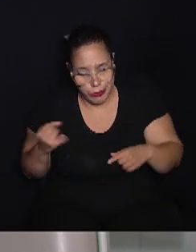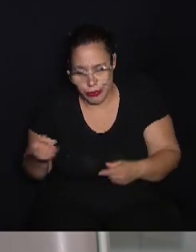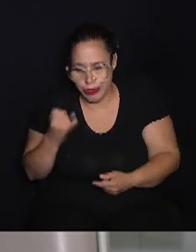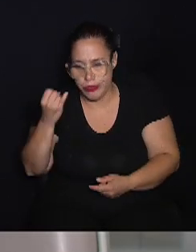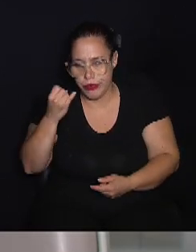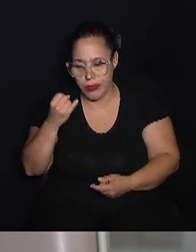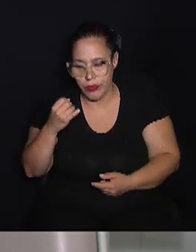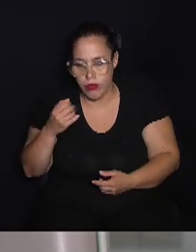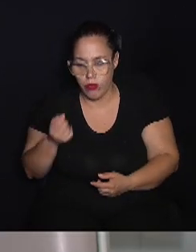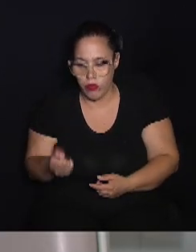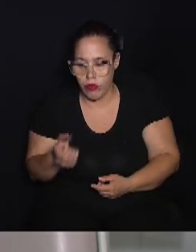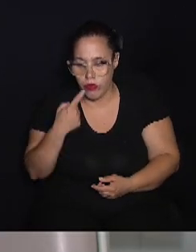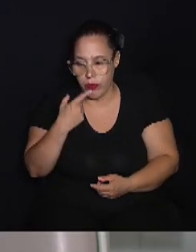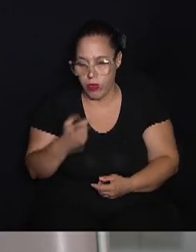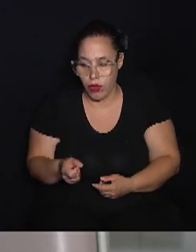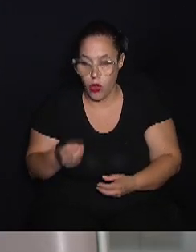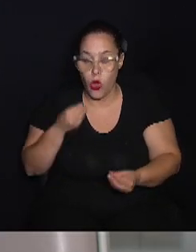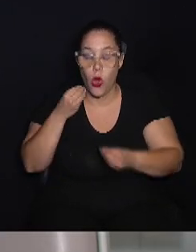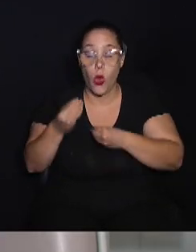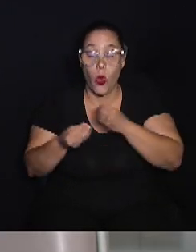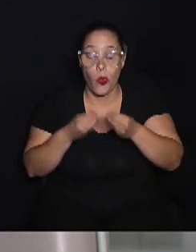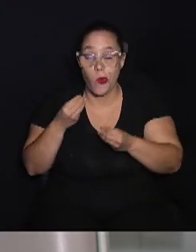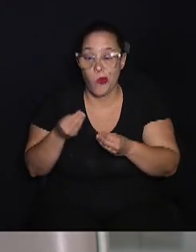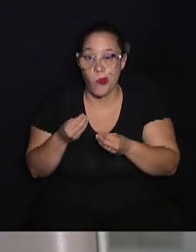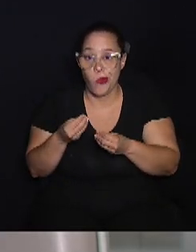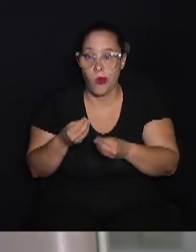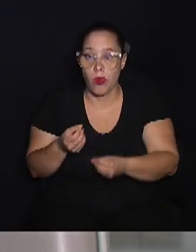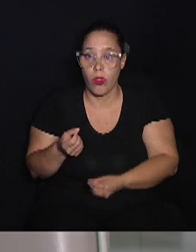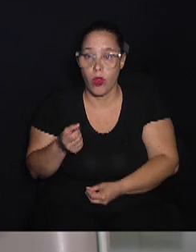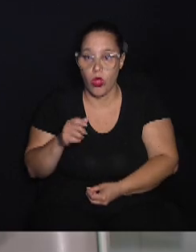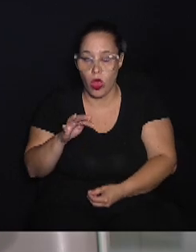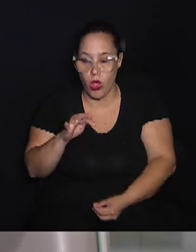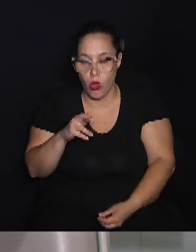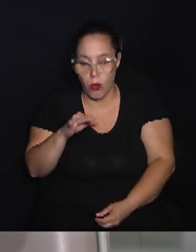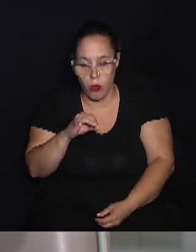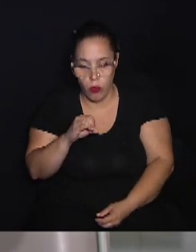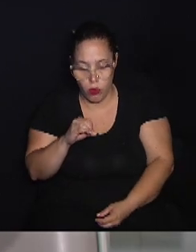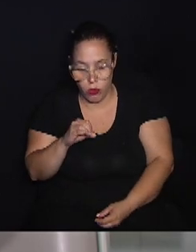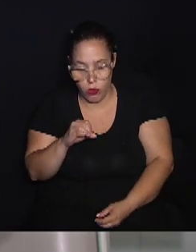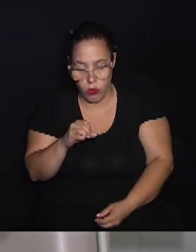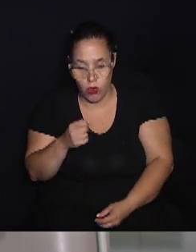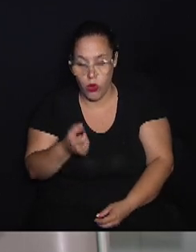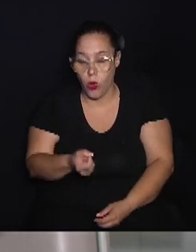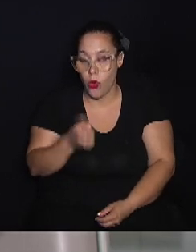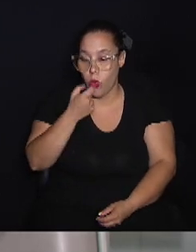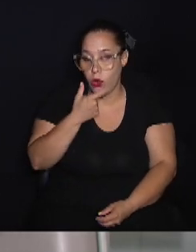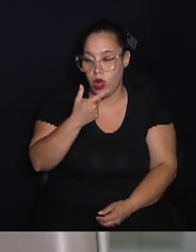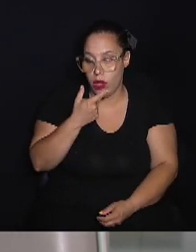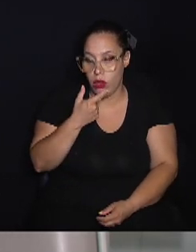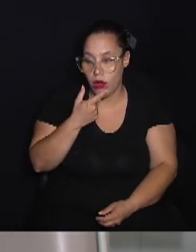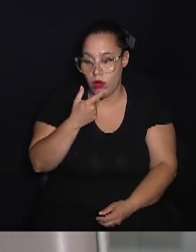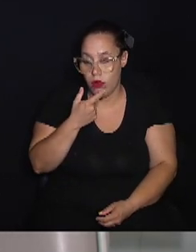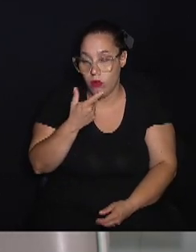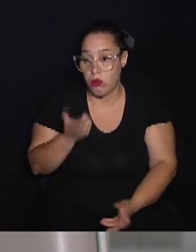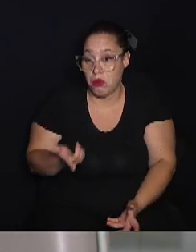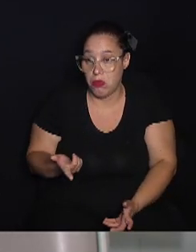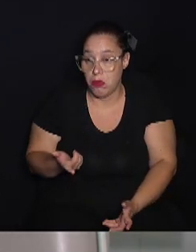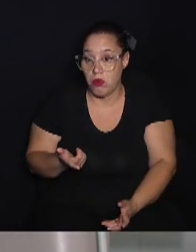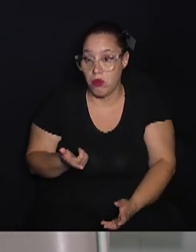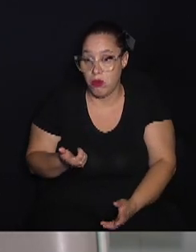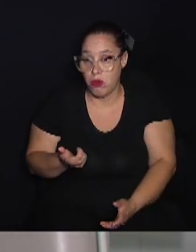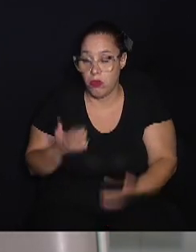via de de administração então se você tá usando tópico ou se você tá fazendo via oral quer dizer numa condição e